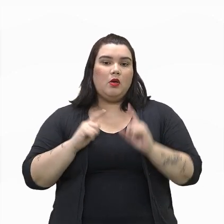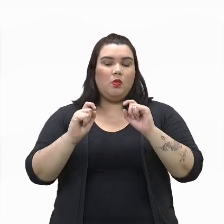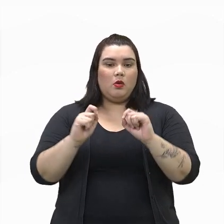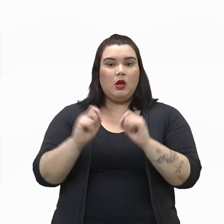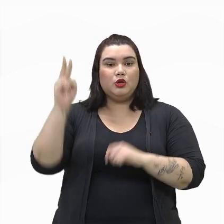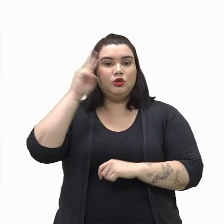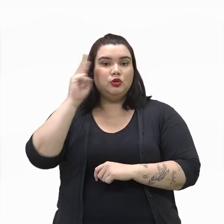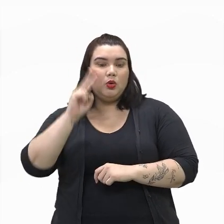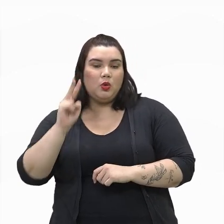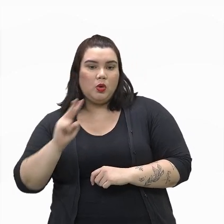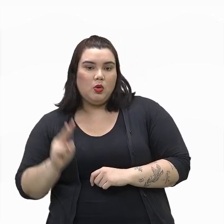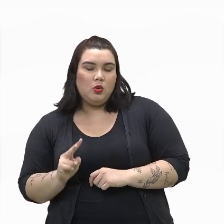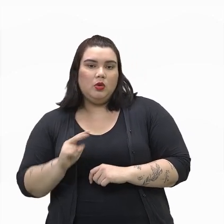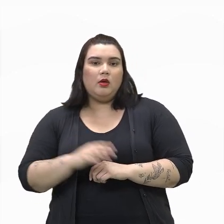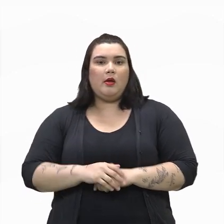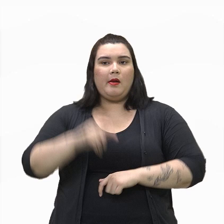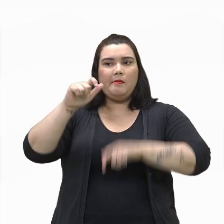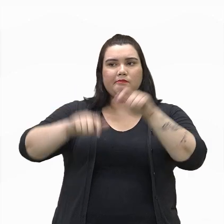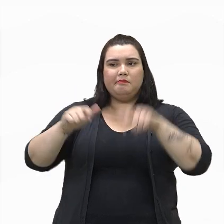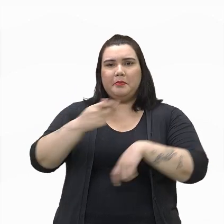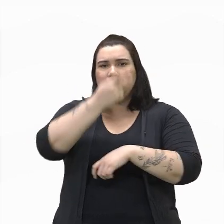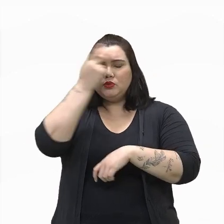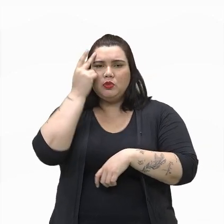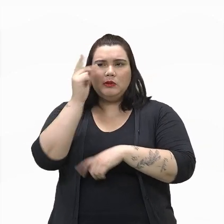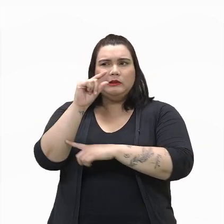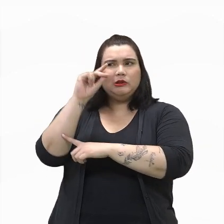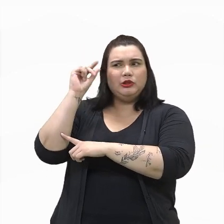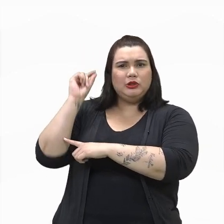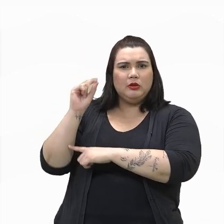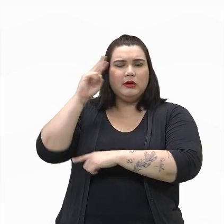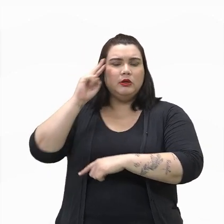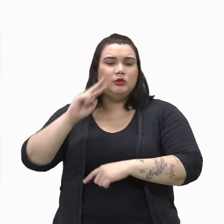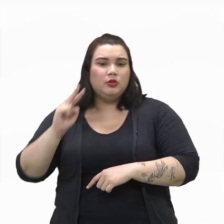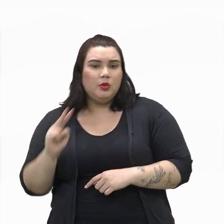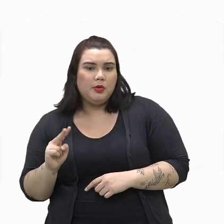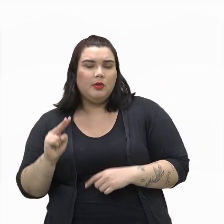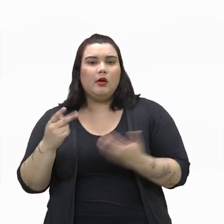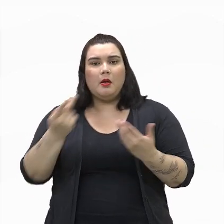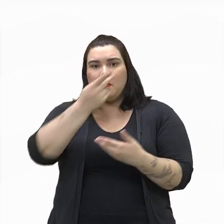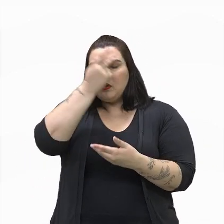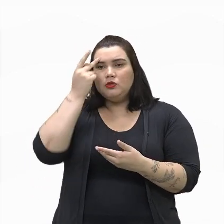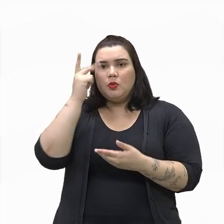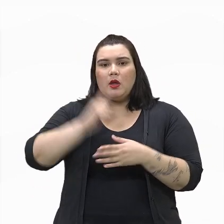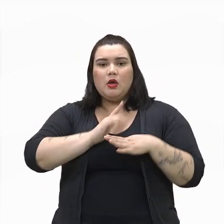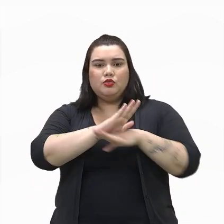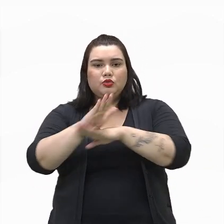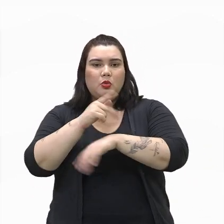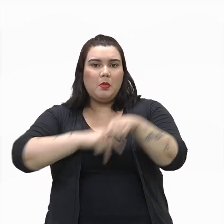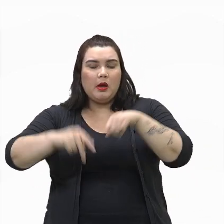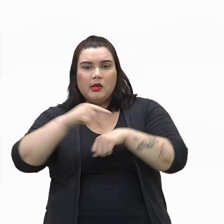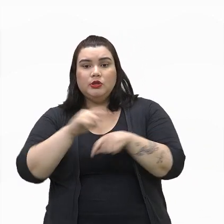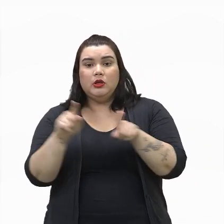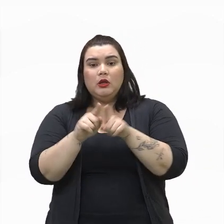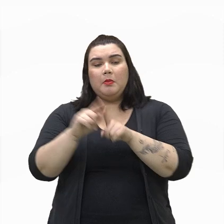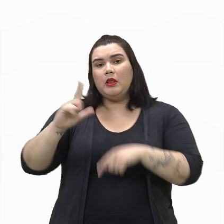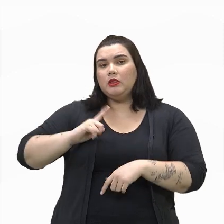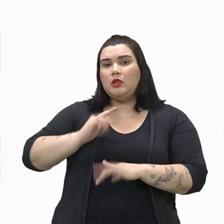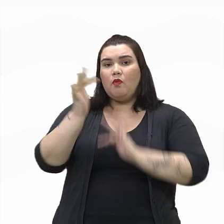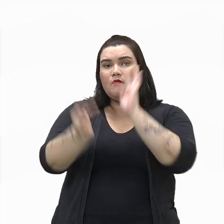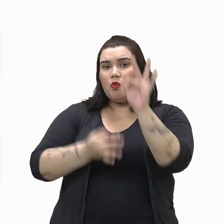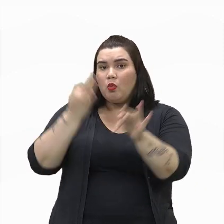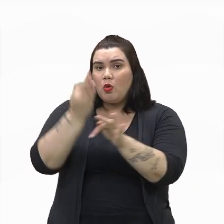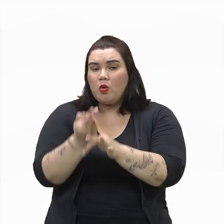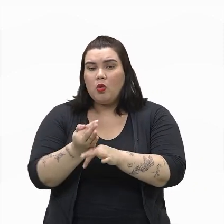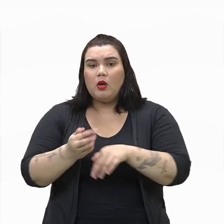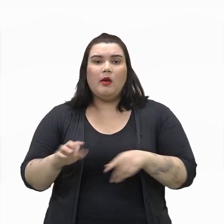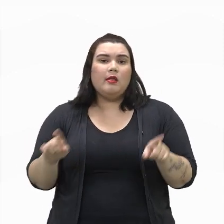a história, a gente tem os ancestrais fundadores, a gente tem os heróis, a gente tem o folclore, a gente tem também